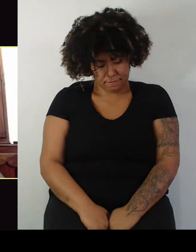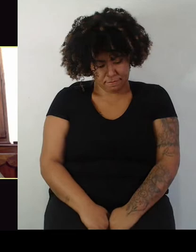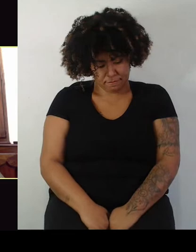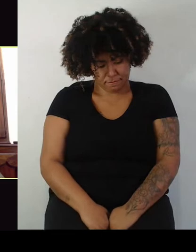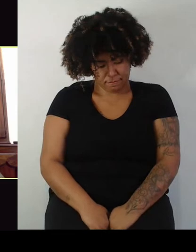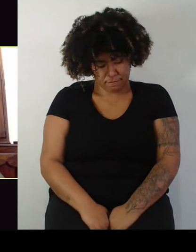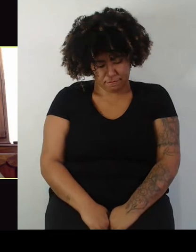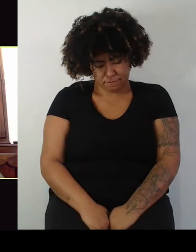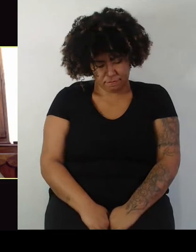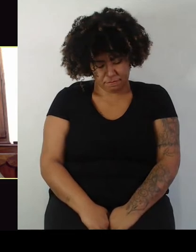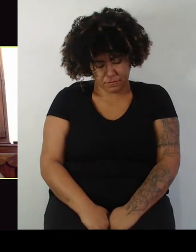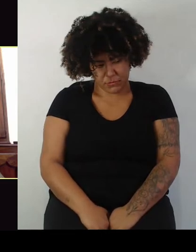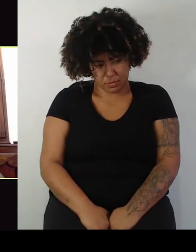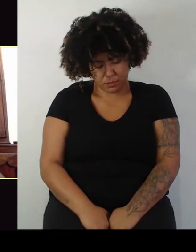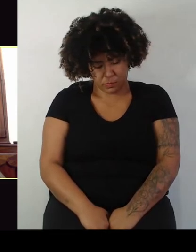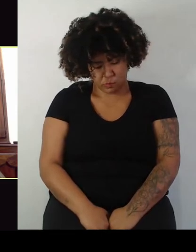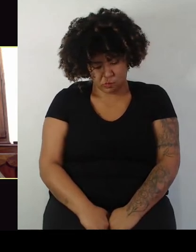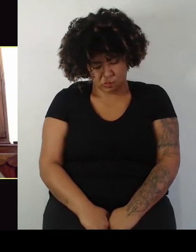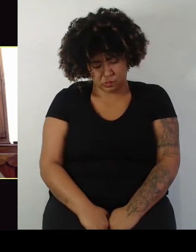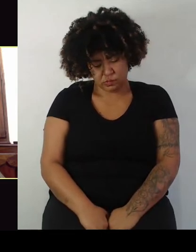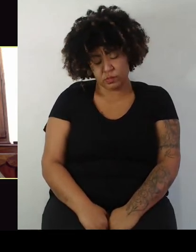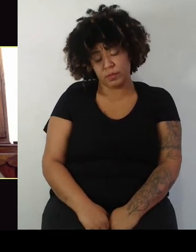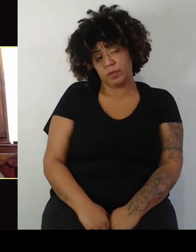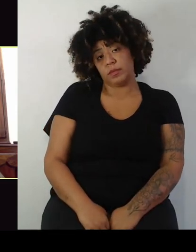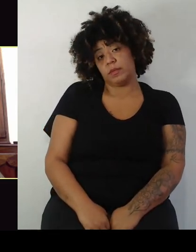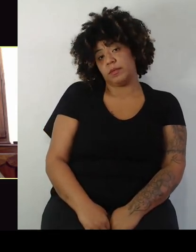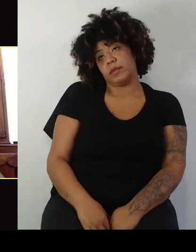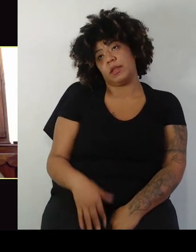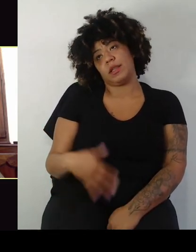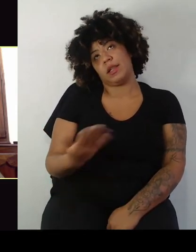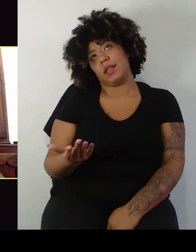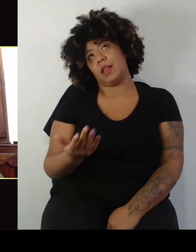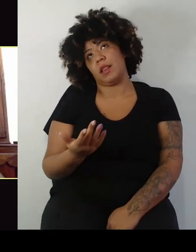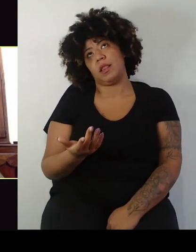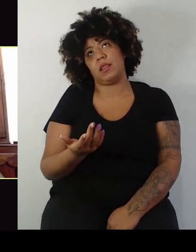não nada de específico